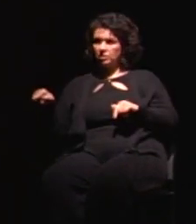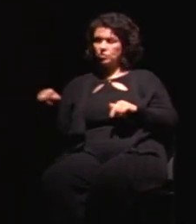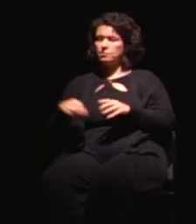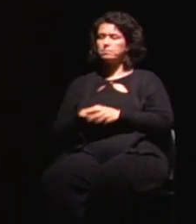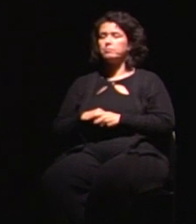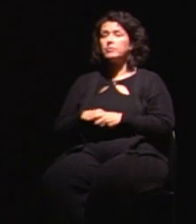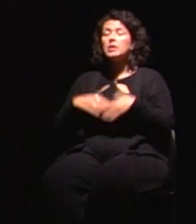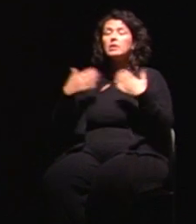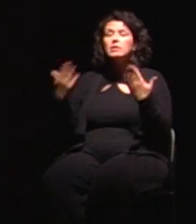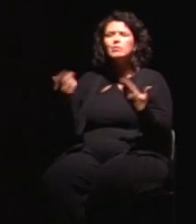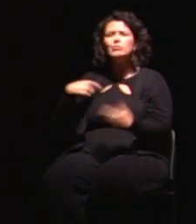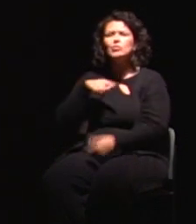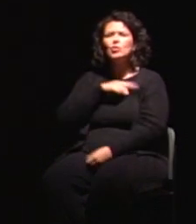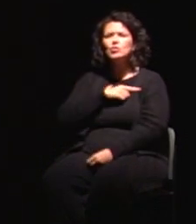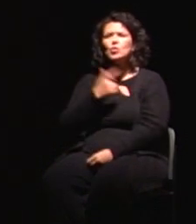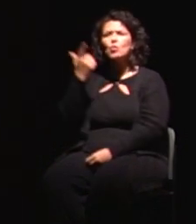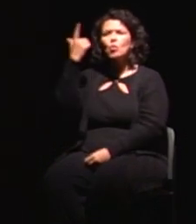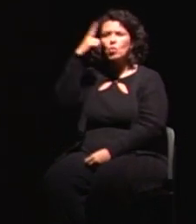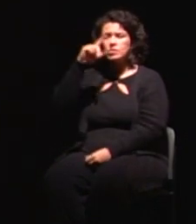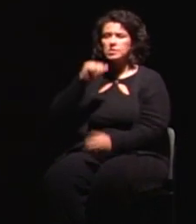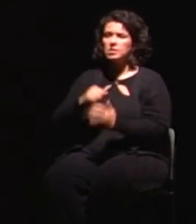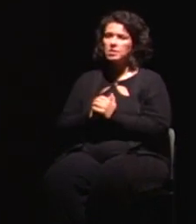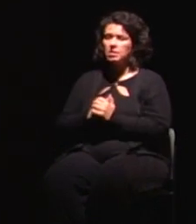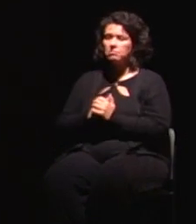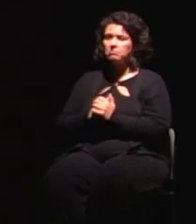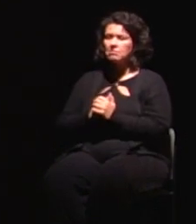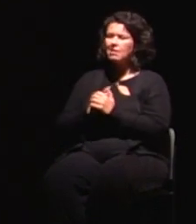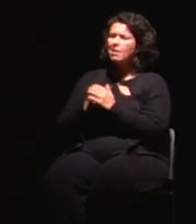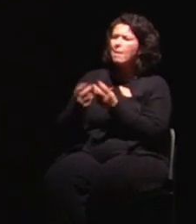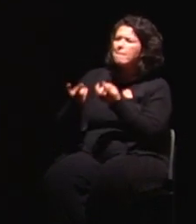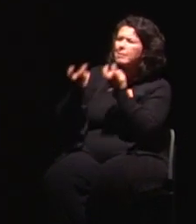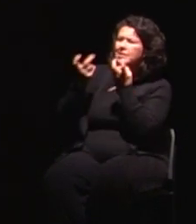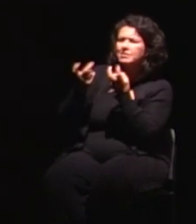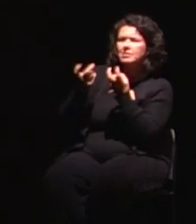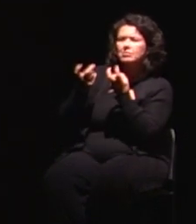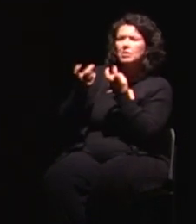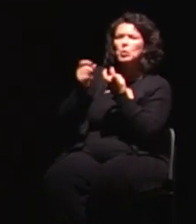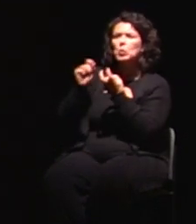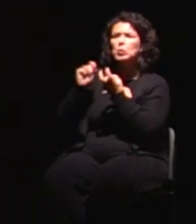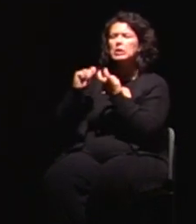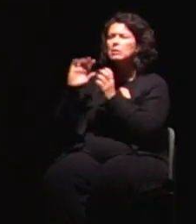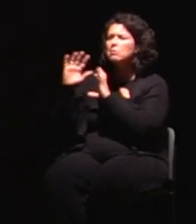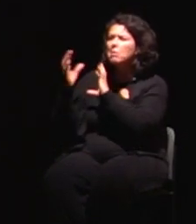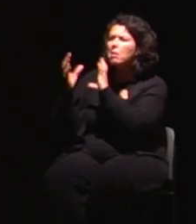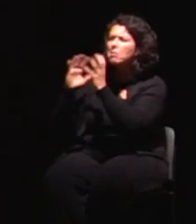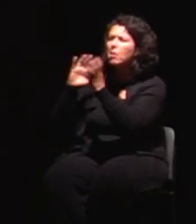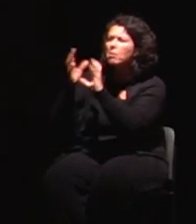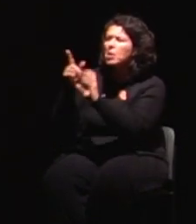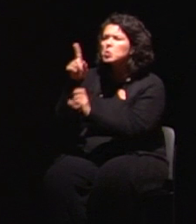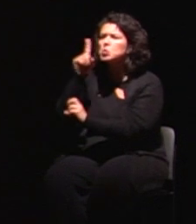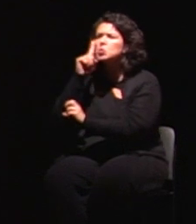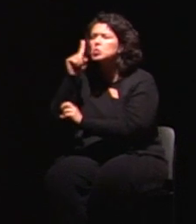Perceber, então, a luz desse cotidiano nos fazia